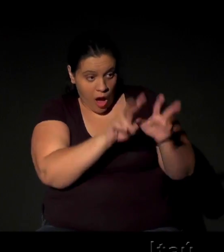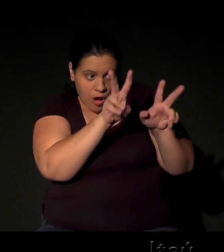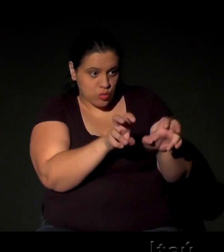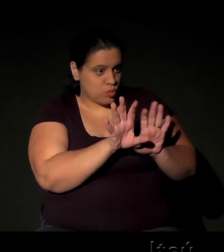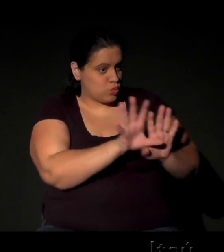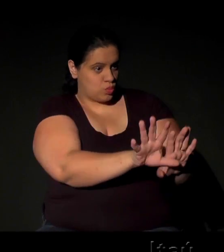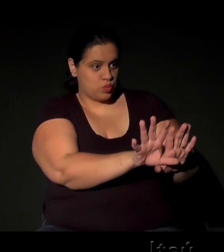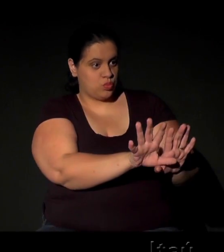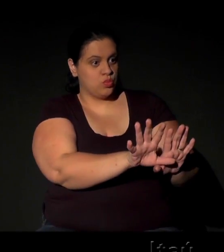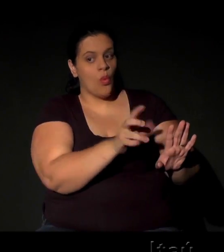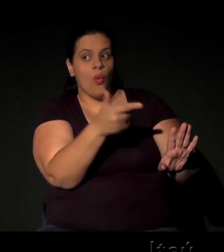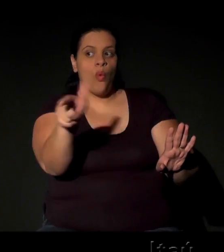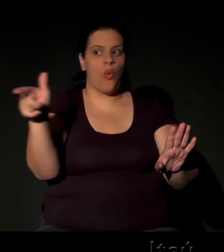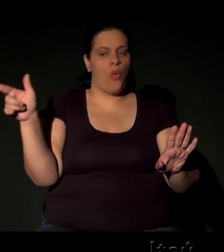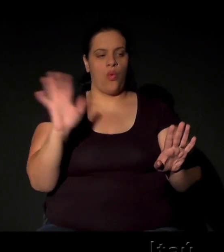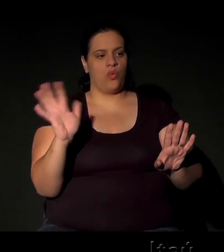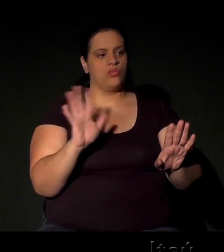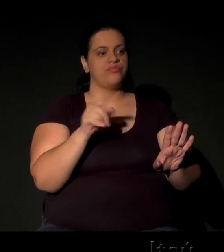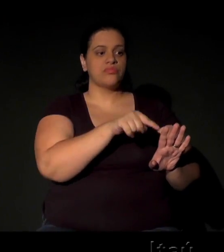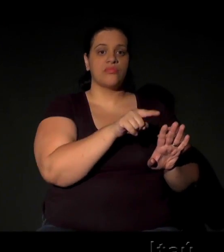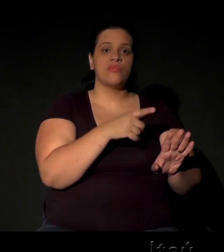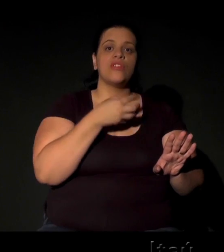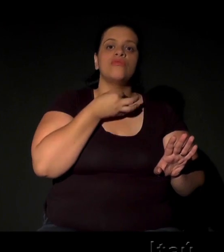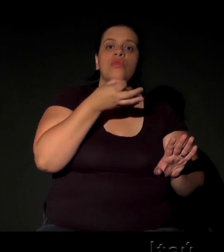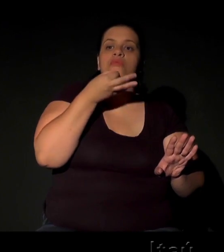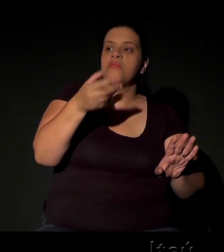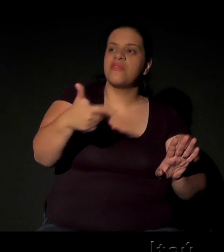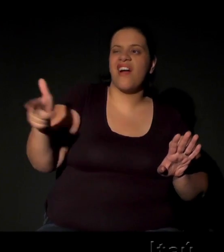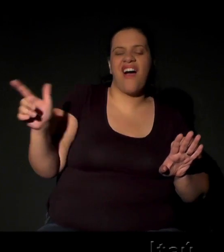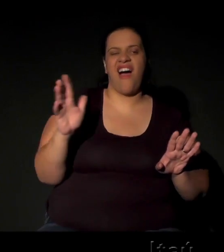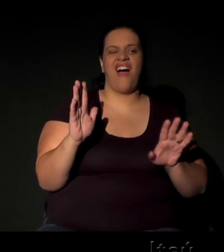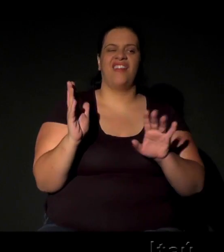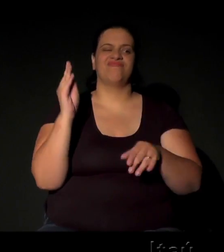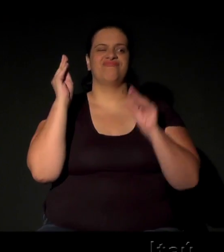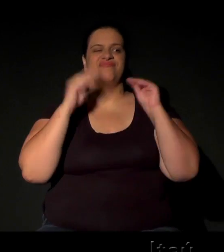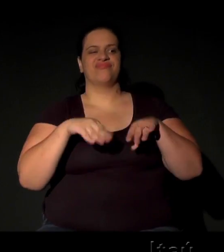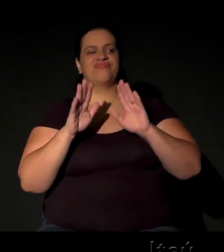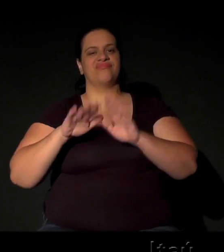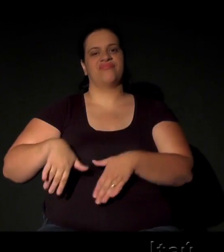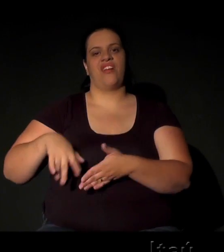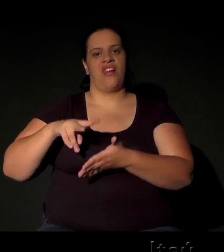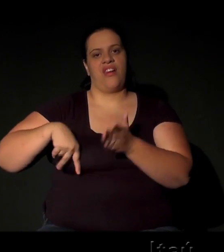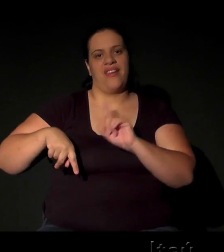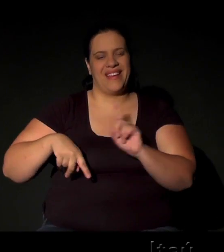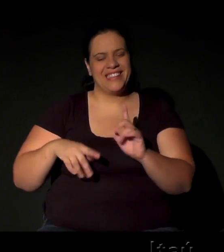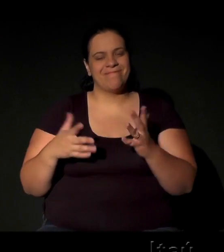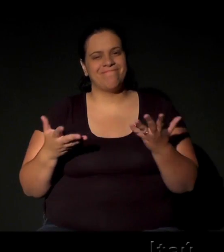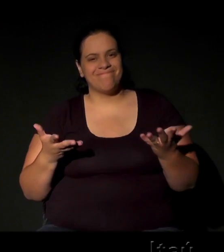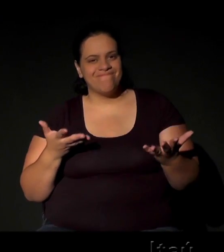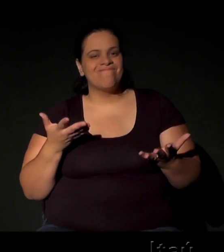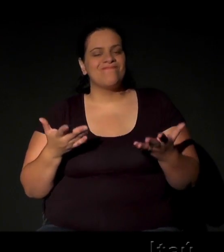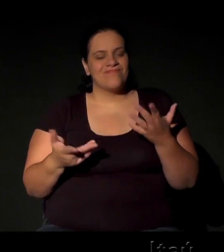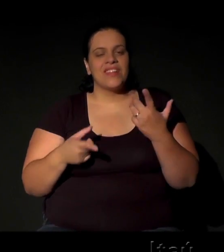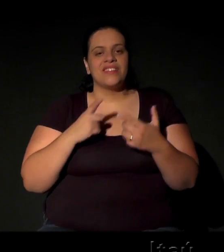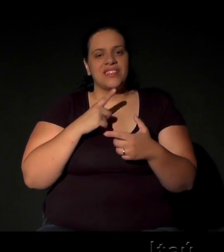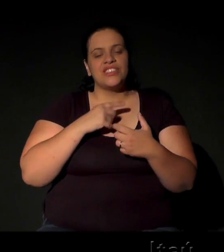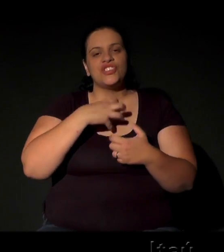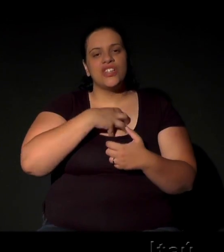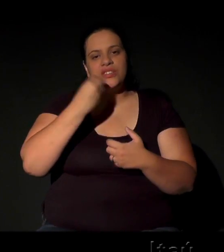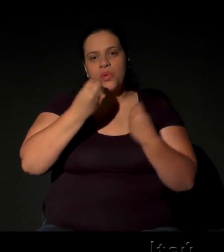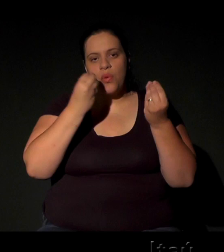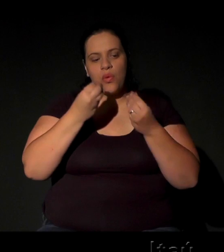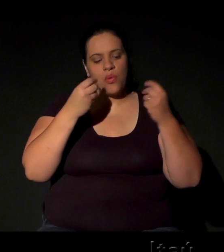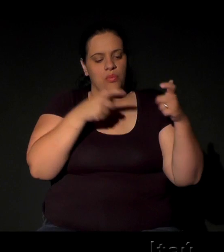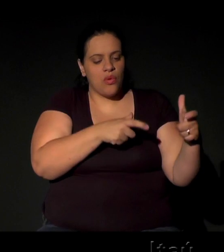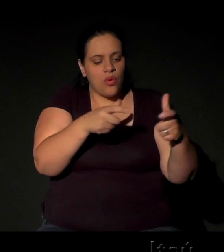sobre esse tema a partir do momento que você quer falar sobre outras coisas El já não é tão interessante né então é um pouco dessa criação de lugares